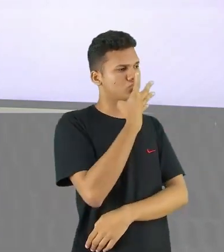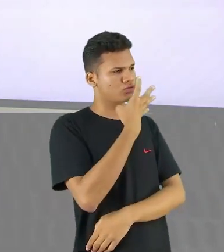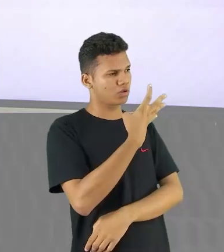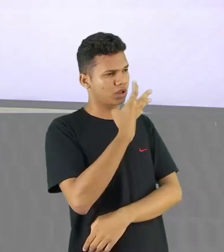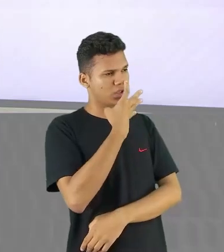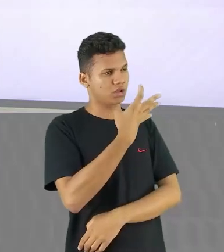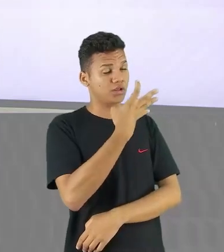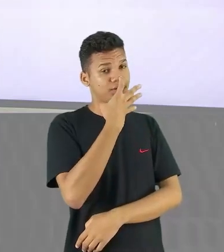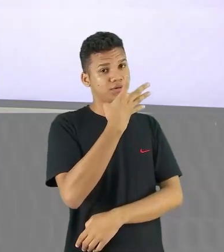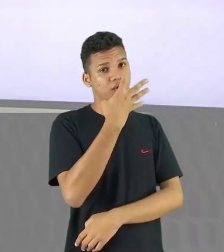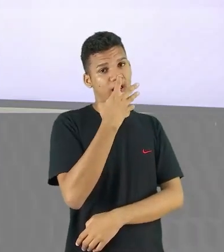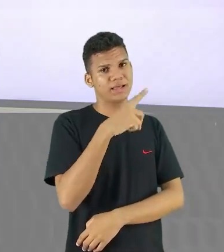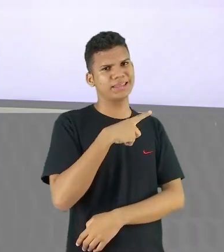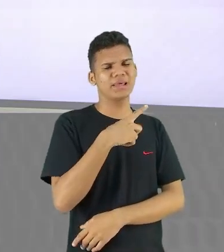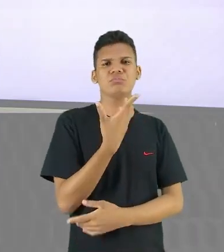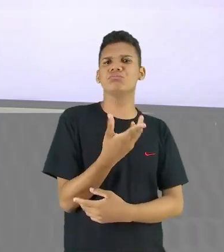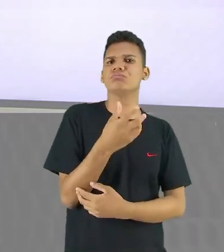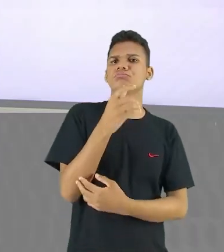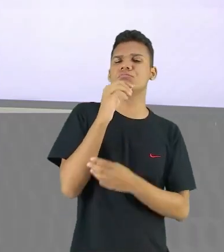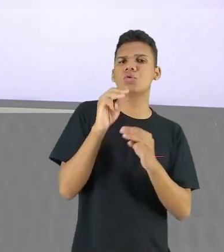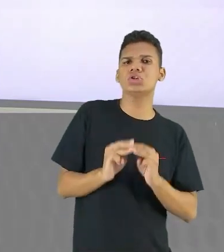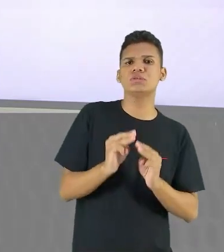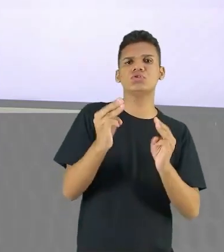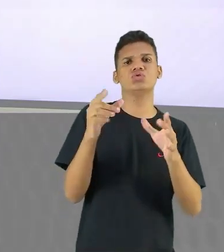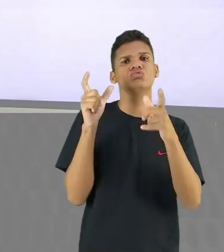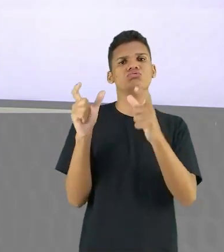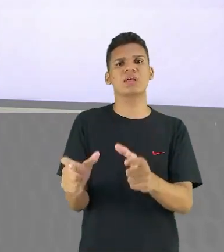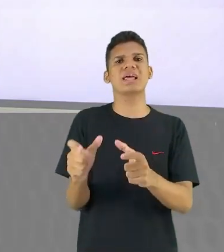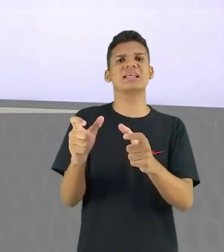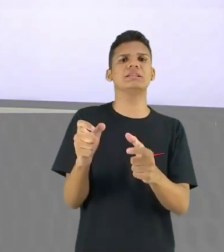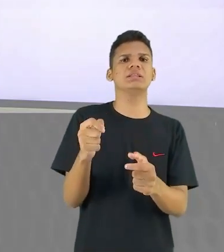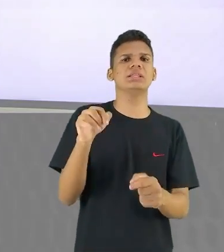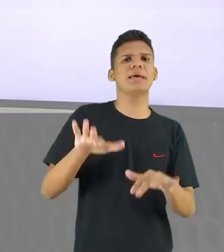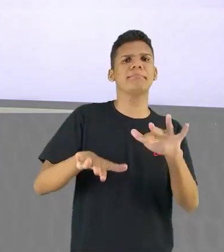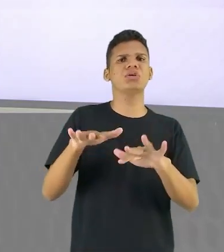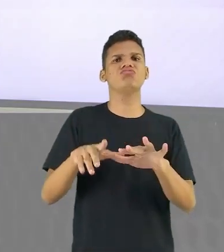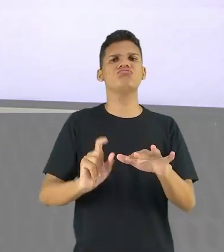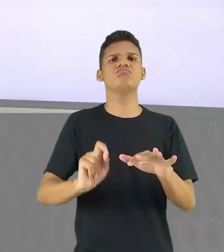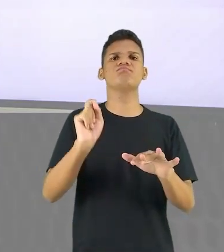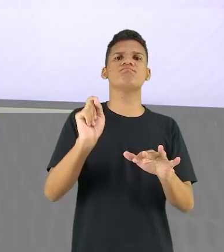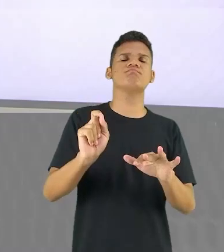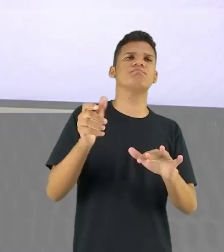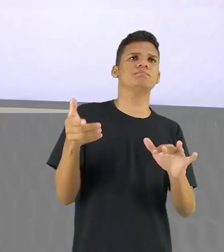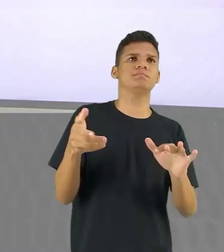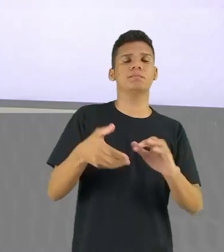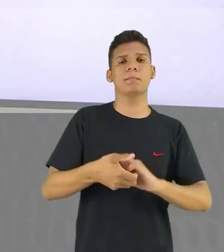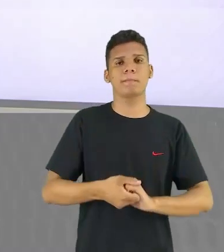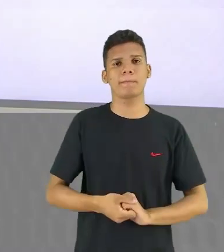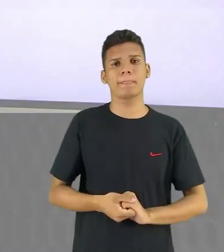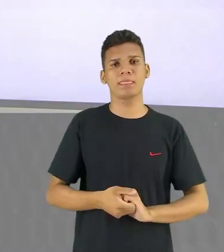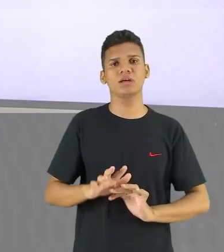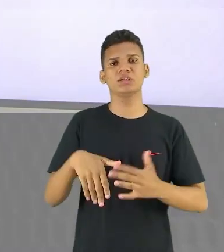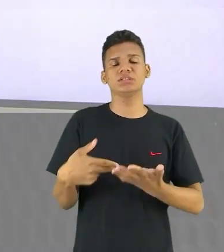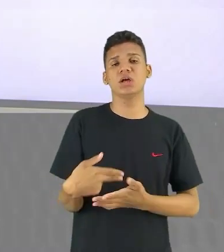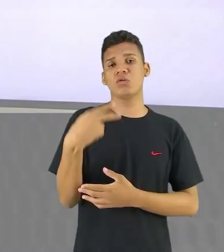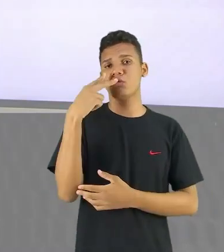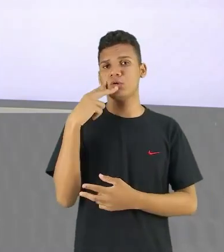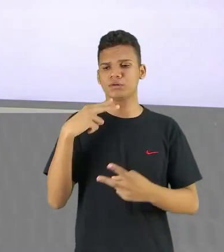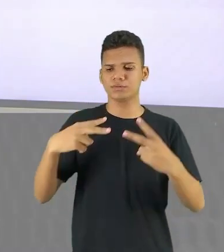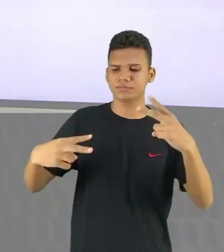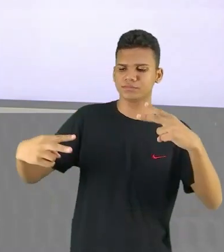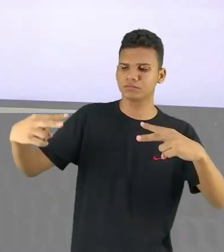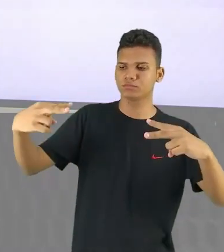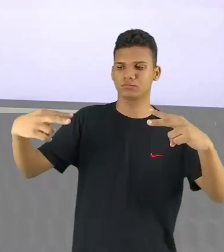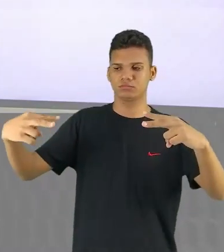avaliação sobre um lugar depende do quê? Vamos retomar o enunciado. O olhar dos